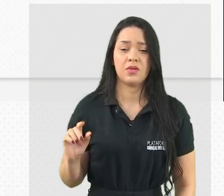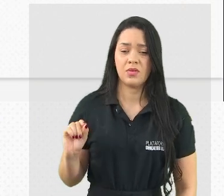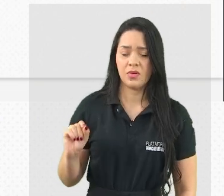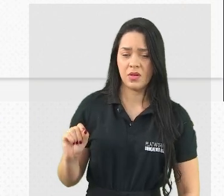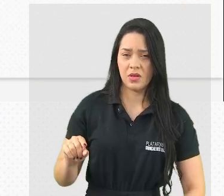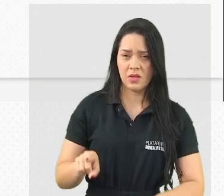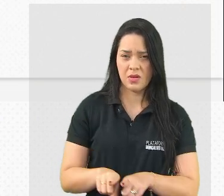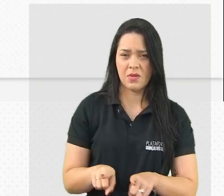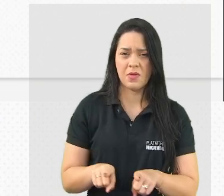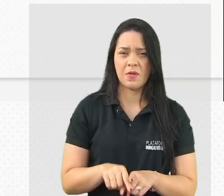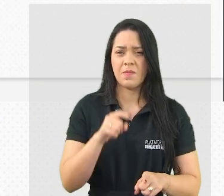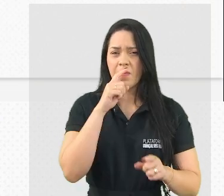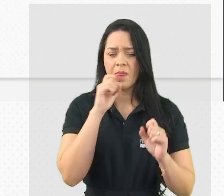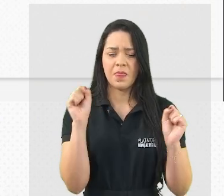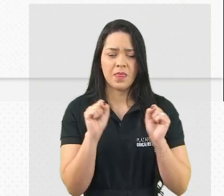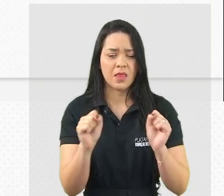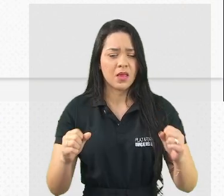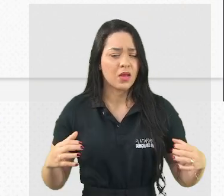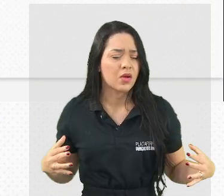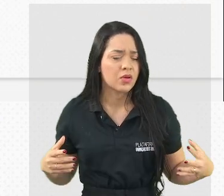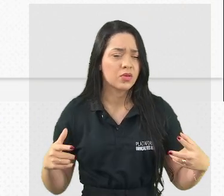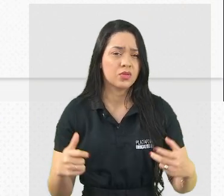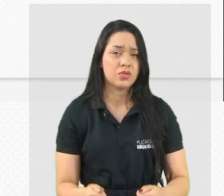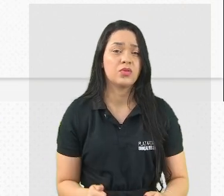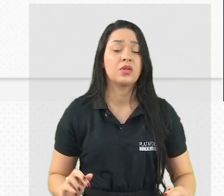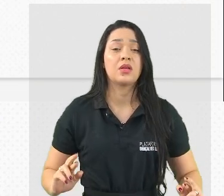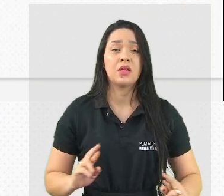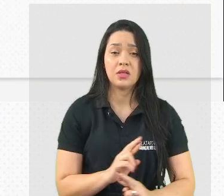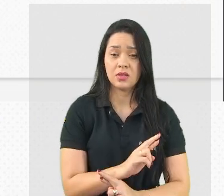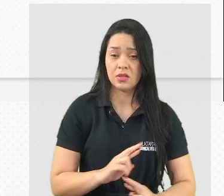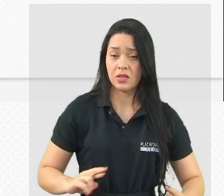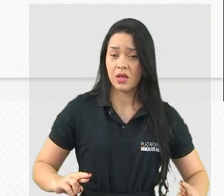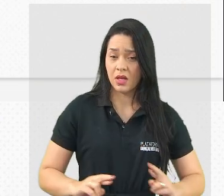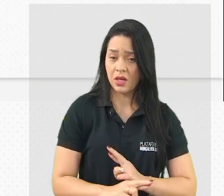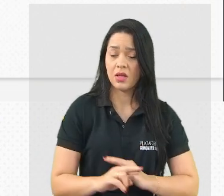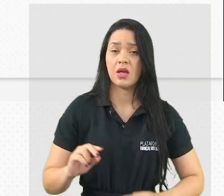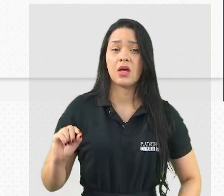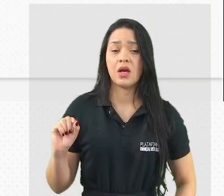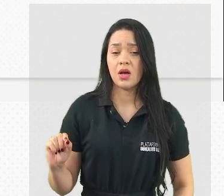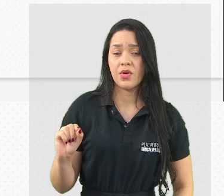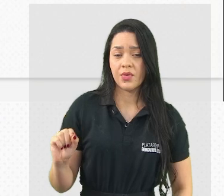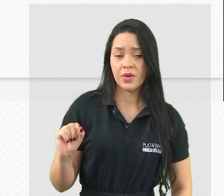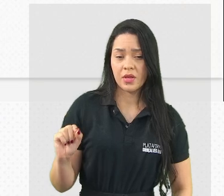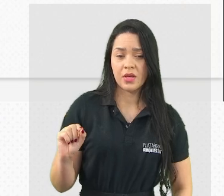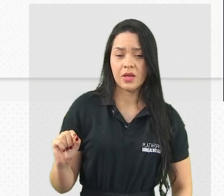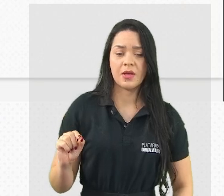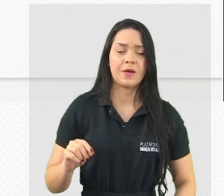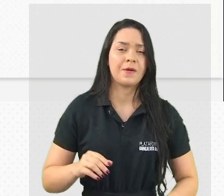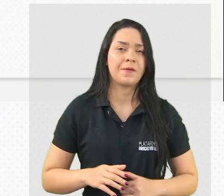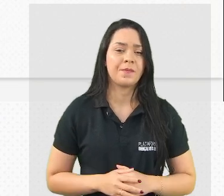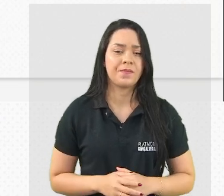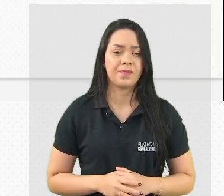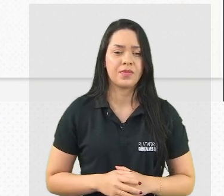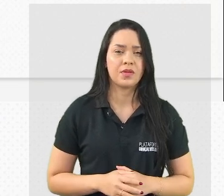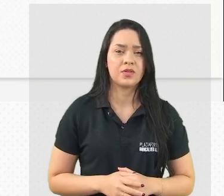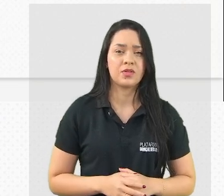Hipotermia, anemia, tudo isso está diretamente relacionado ao quê? Ao quadro de desnutrição.